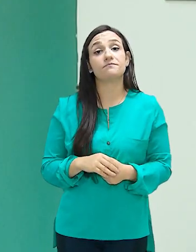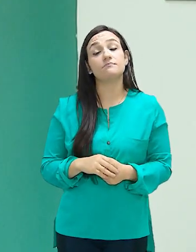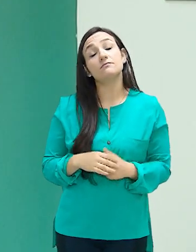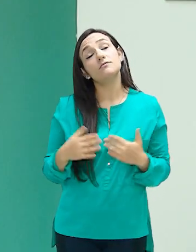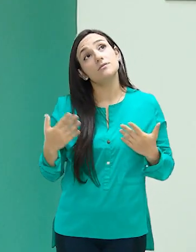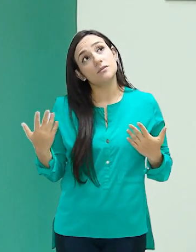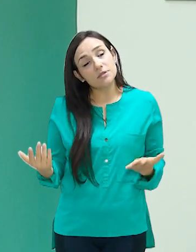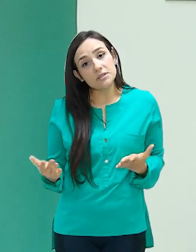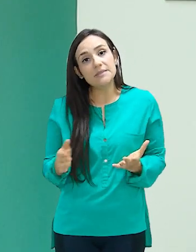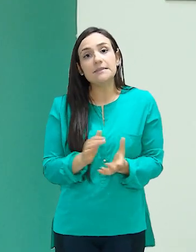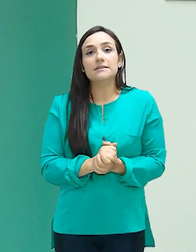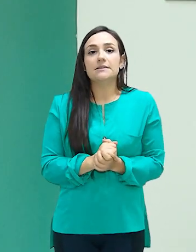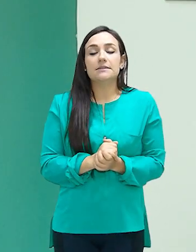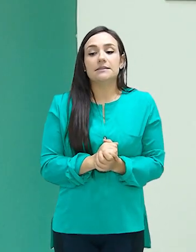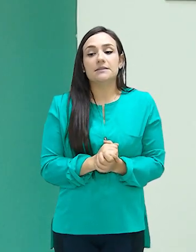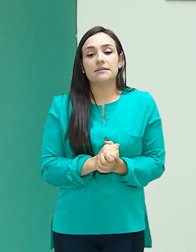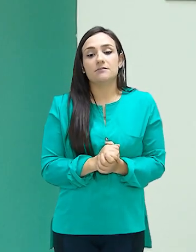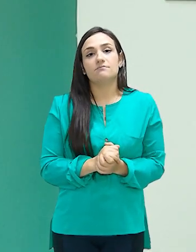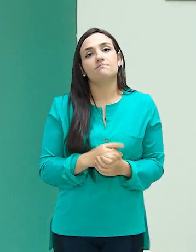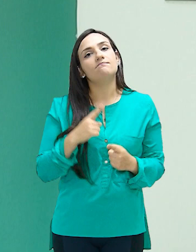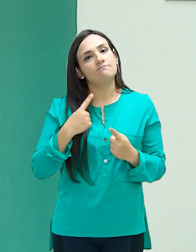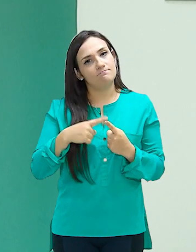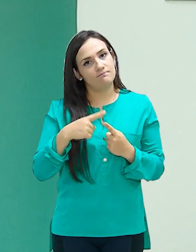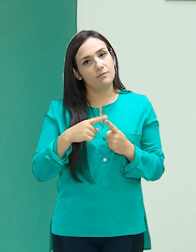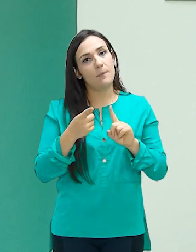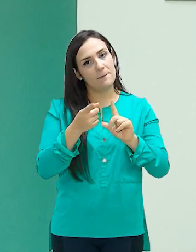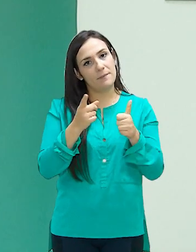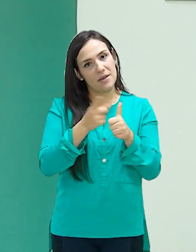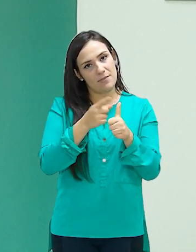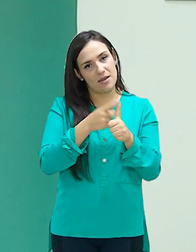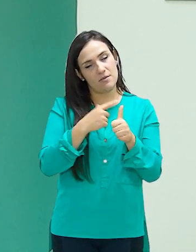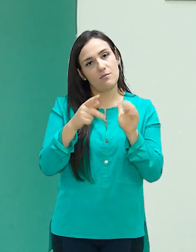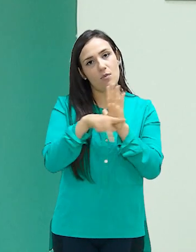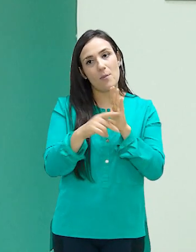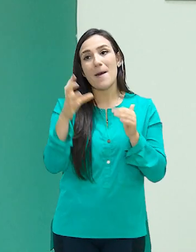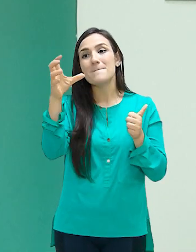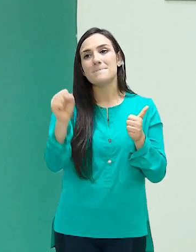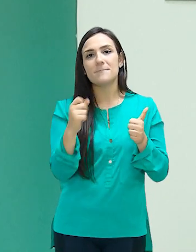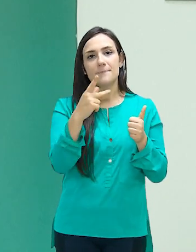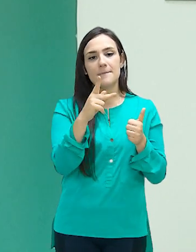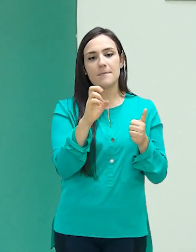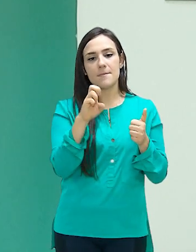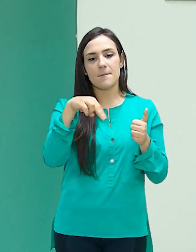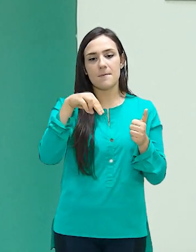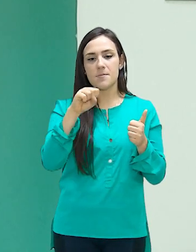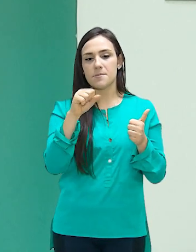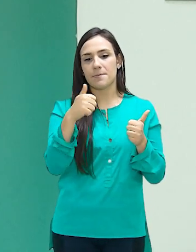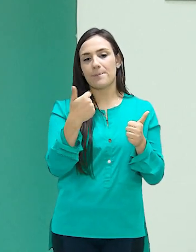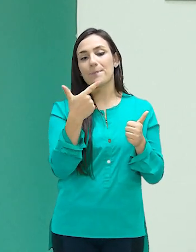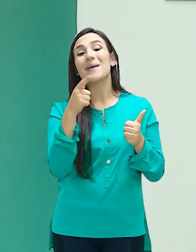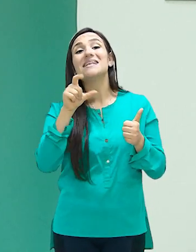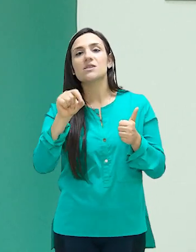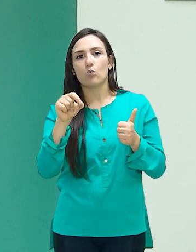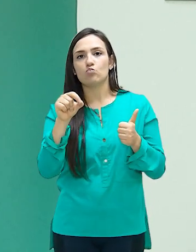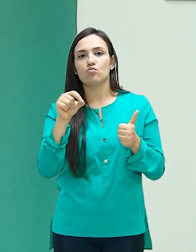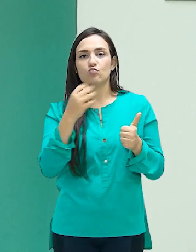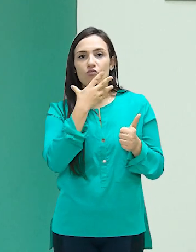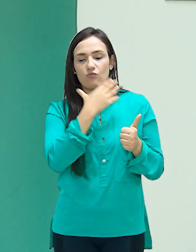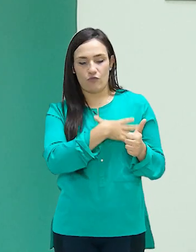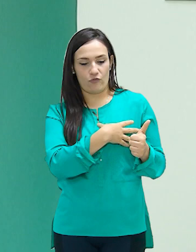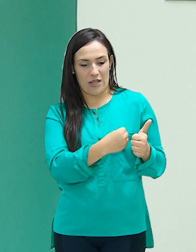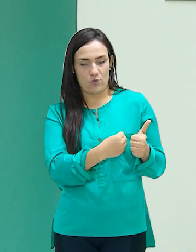a respeito dos alimentos do filho, porque o que acontece quando se trata de